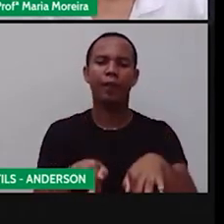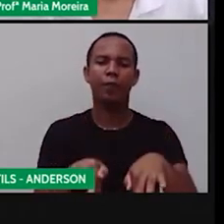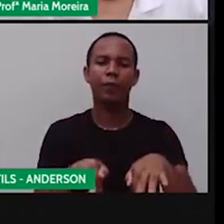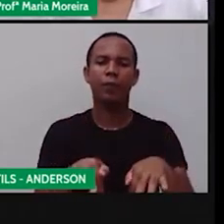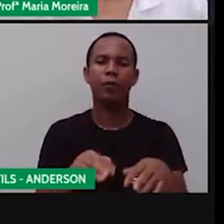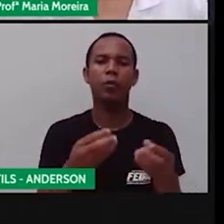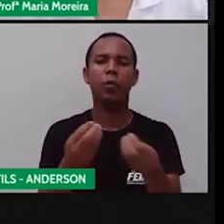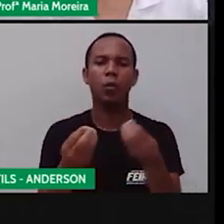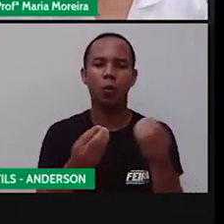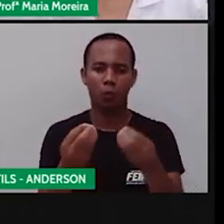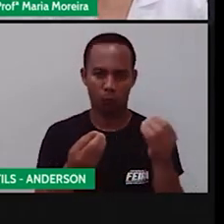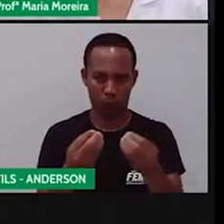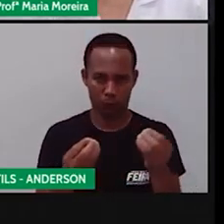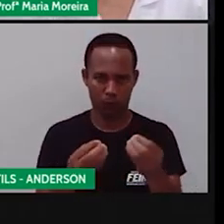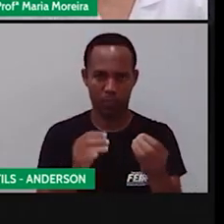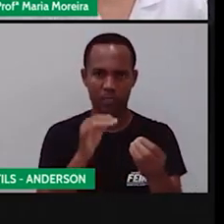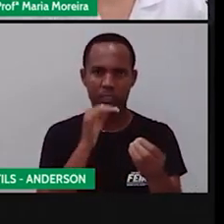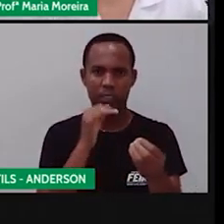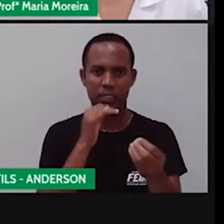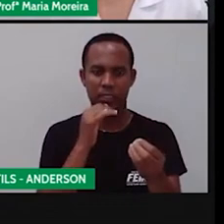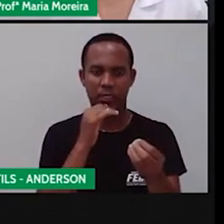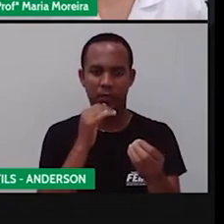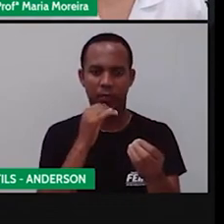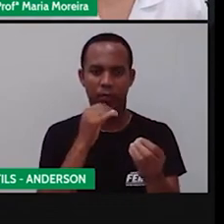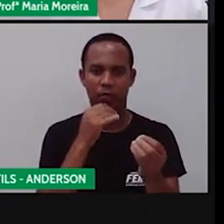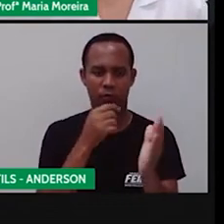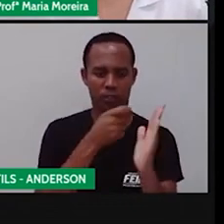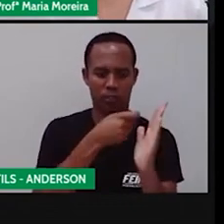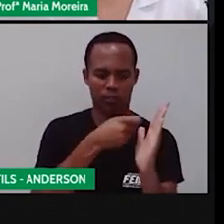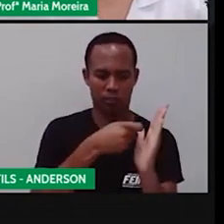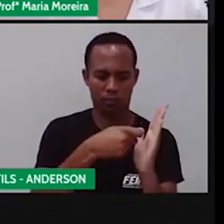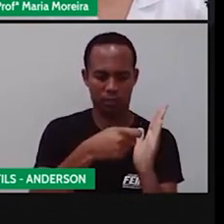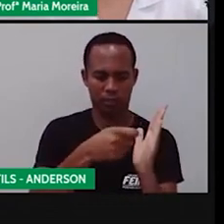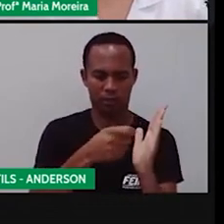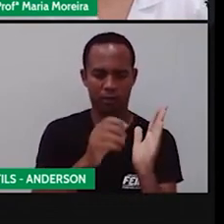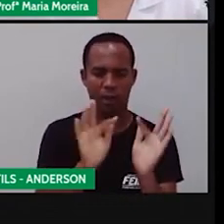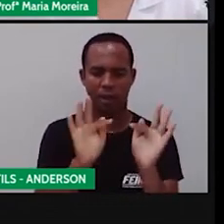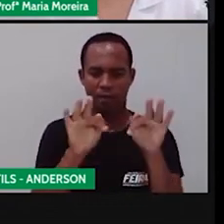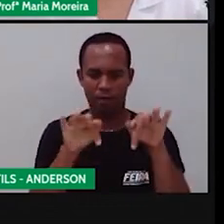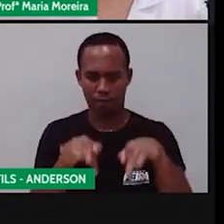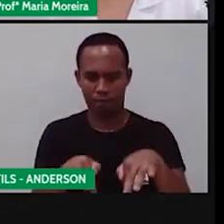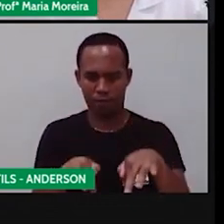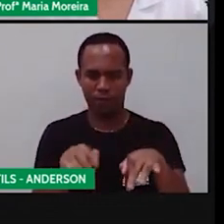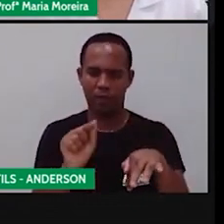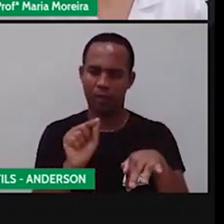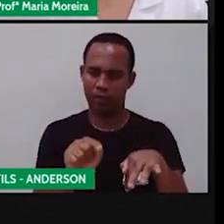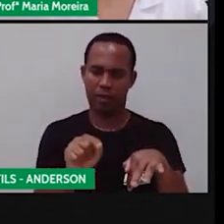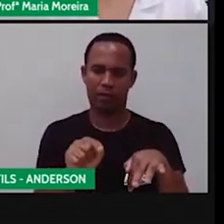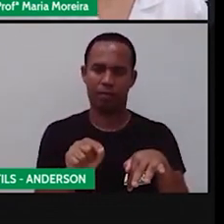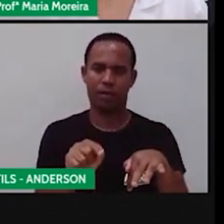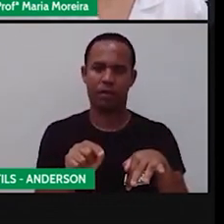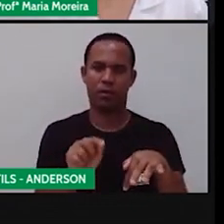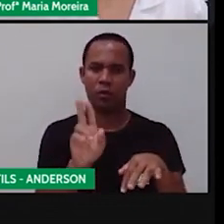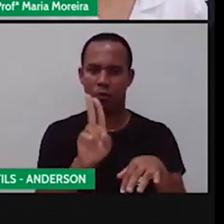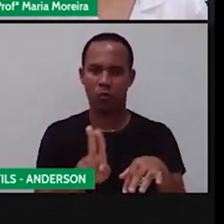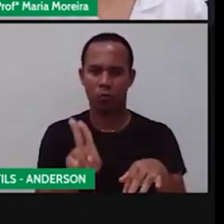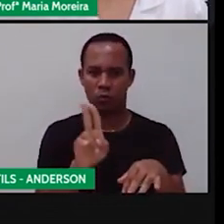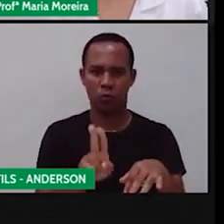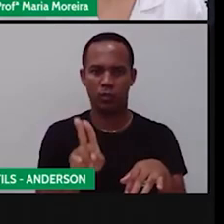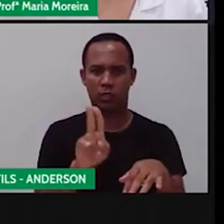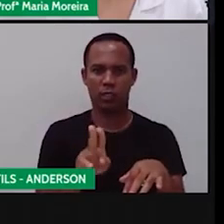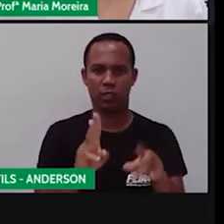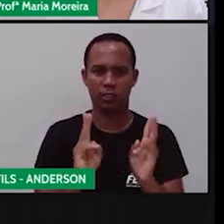ele é colocado ao final da frase, indicando o quê? O final dela. É usado em